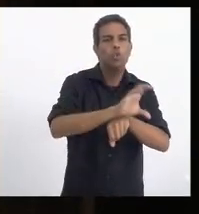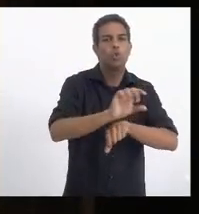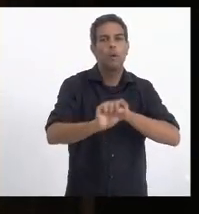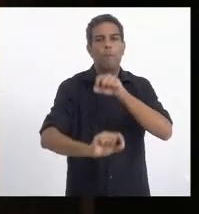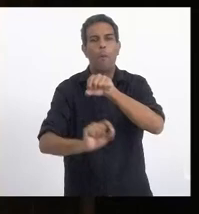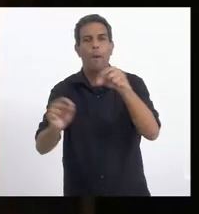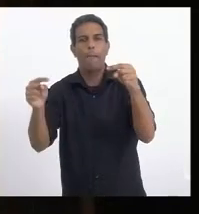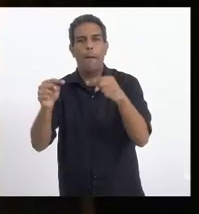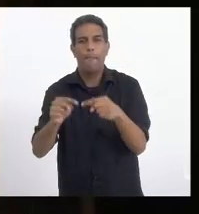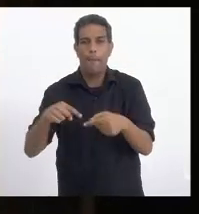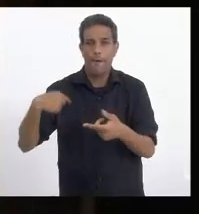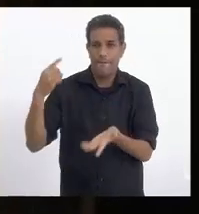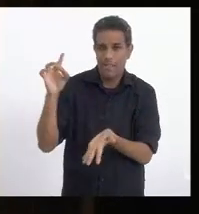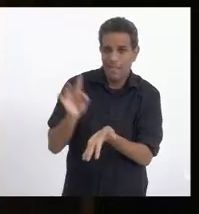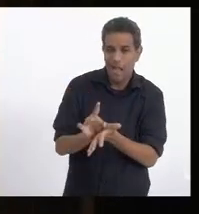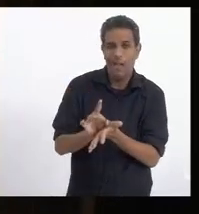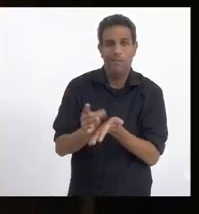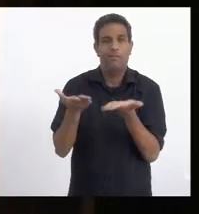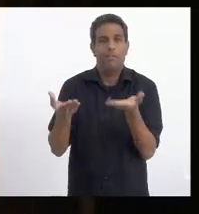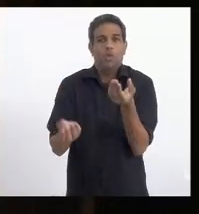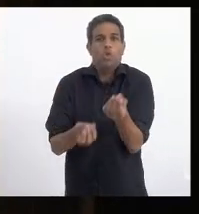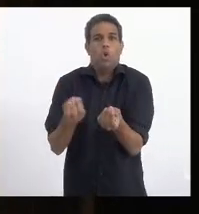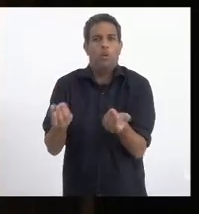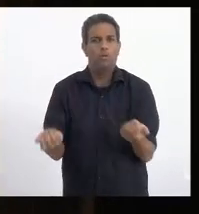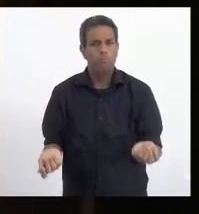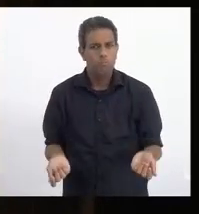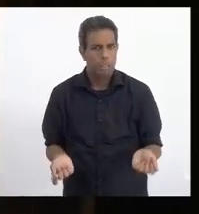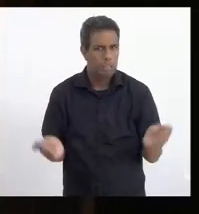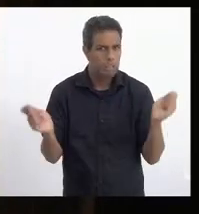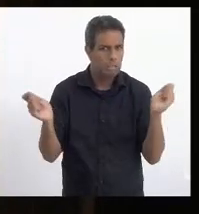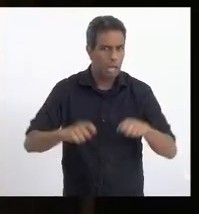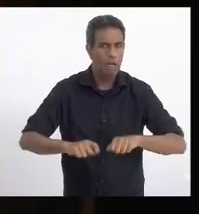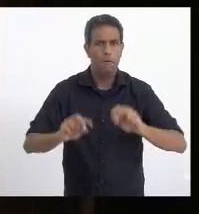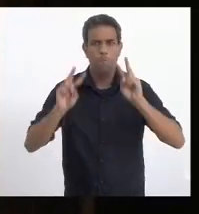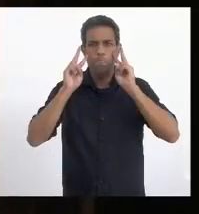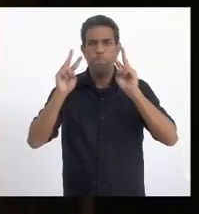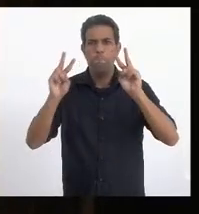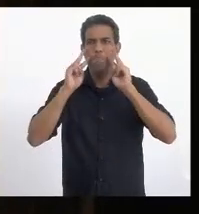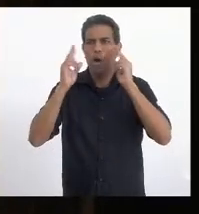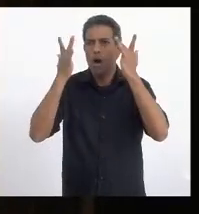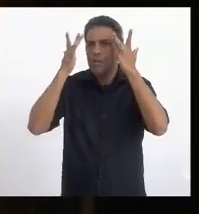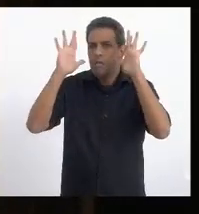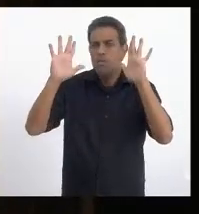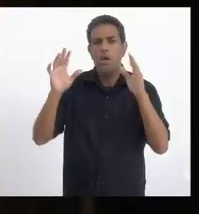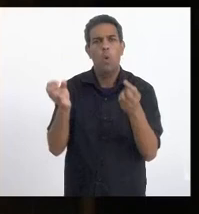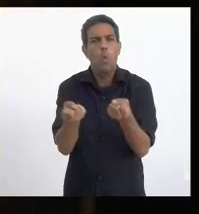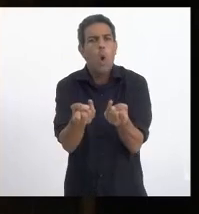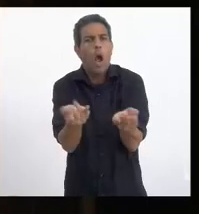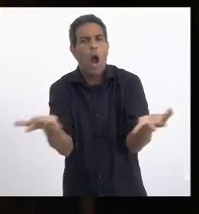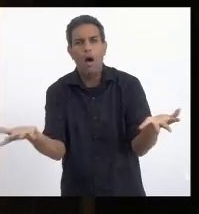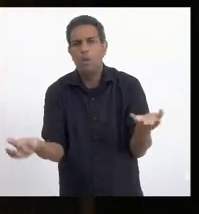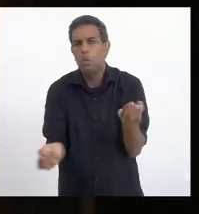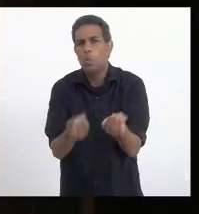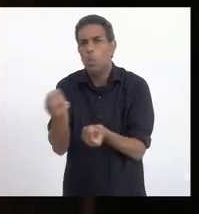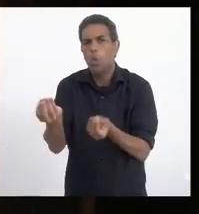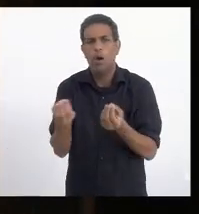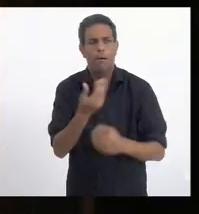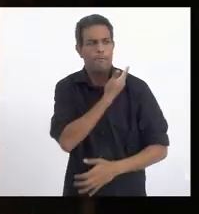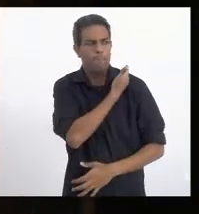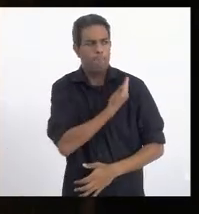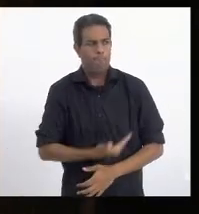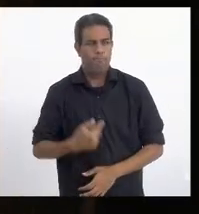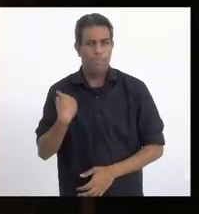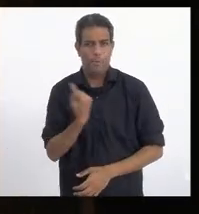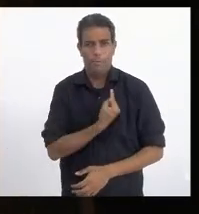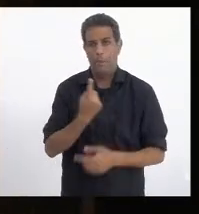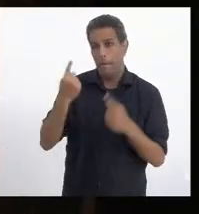mas realmente esse histeria que ser em princípio não sei qual é a condição do Estado mas eu